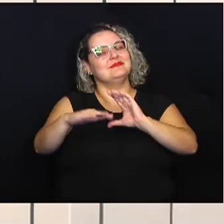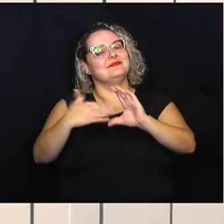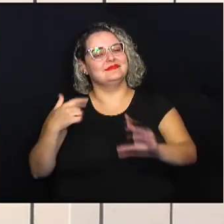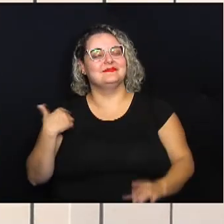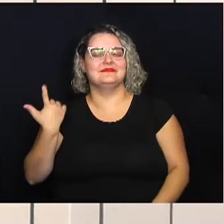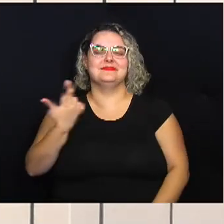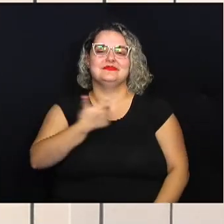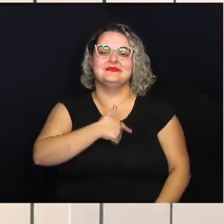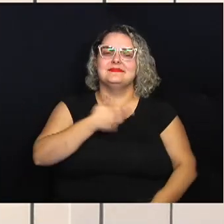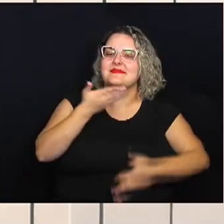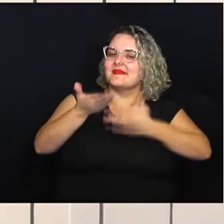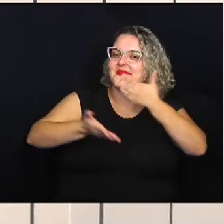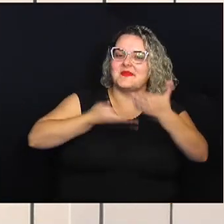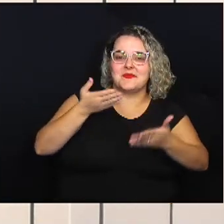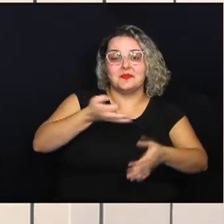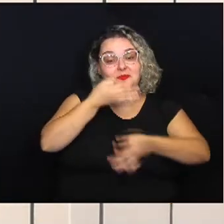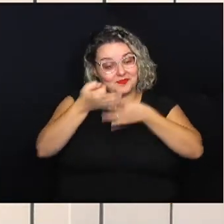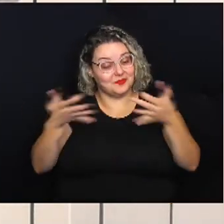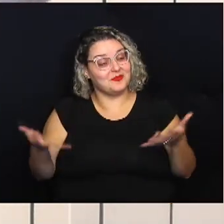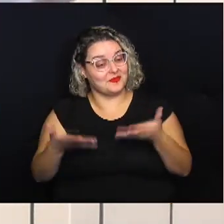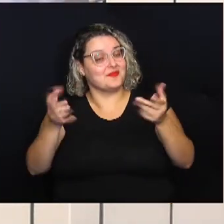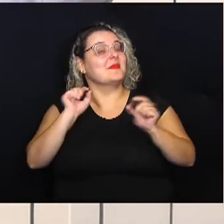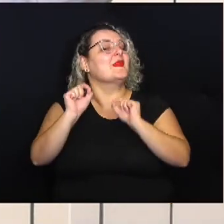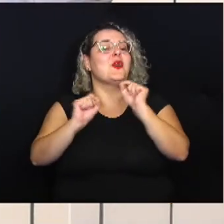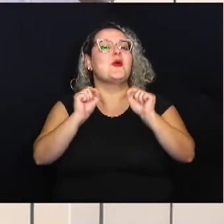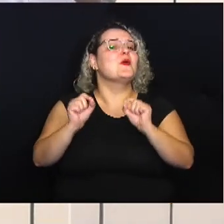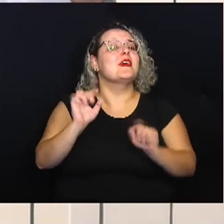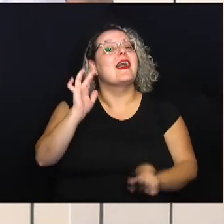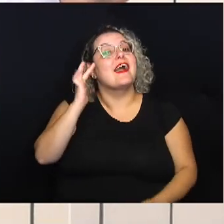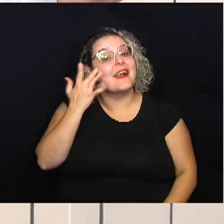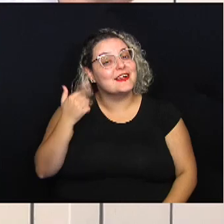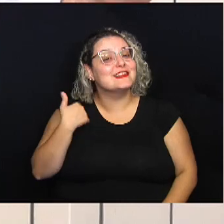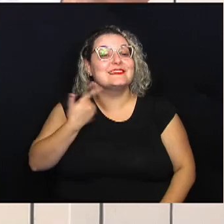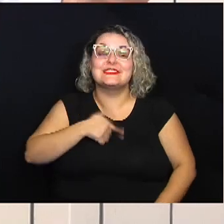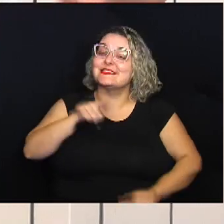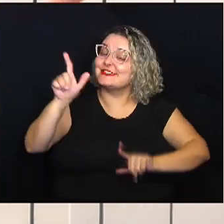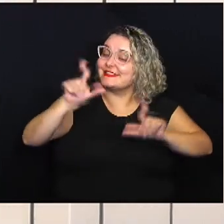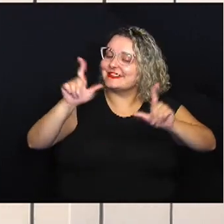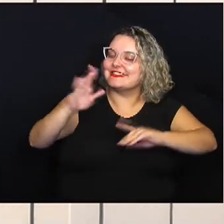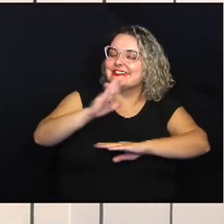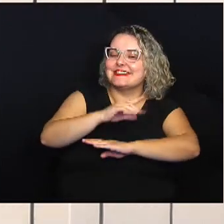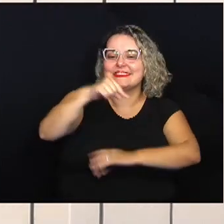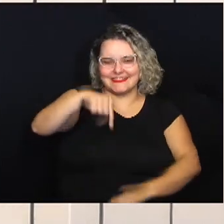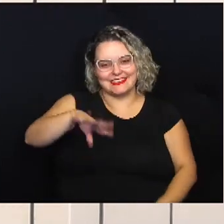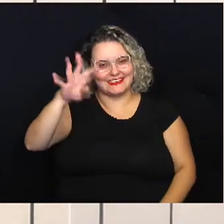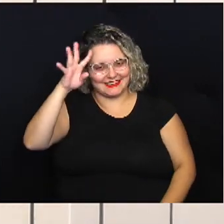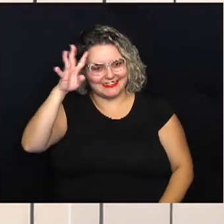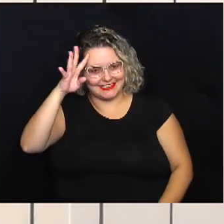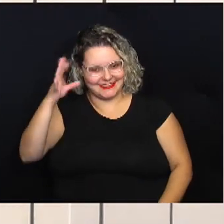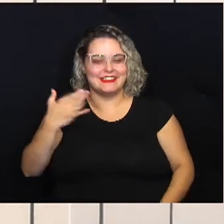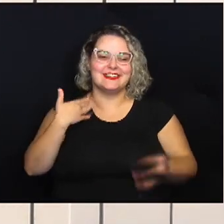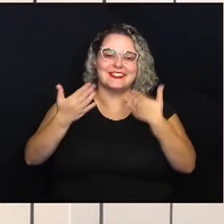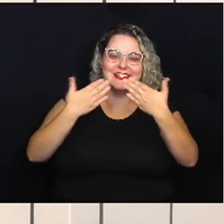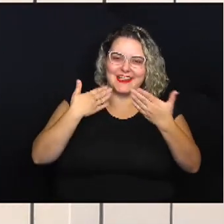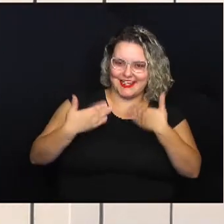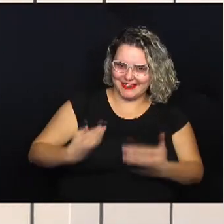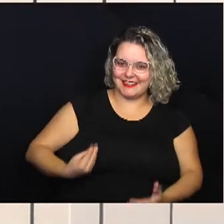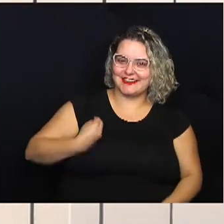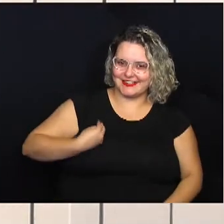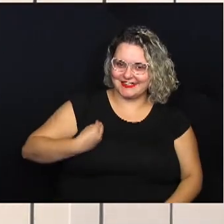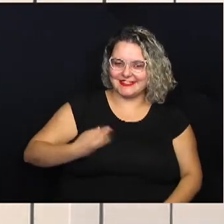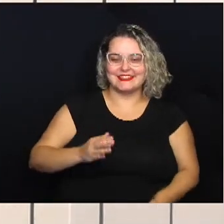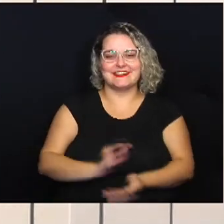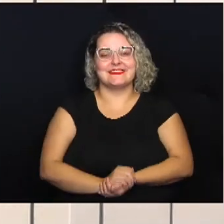gente o seu elogio, uma crítica construtiva. O que você está achando do nosso telejornal nesta quarta-feira, que a gente conversa ao